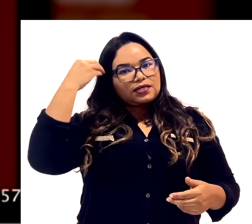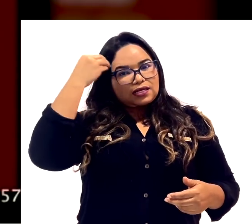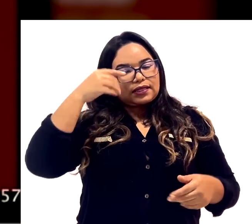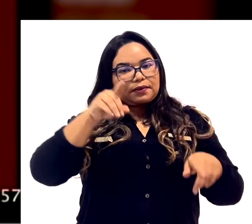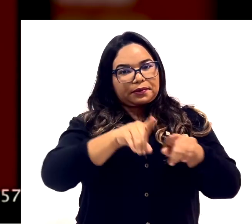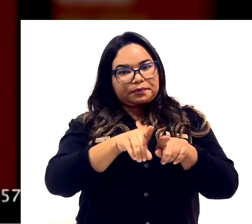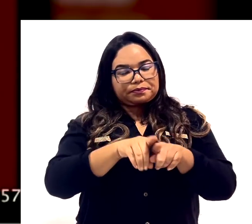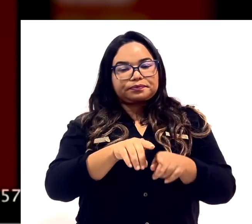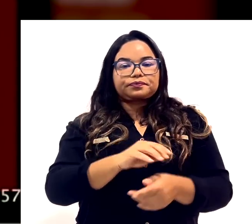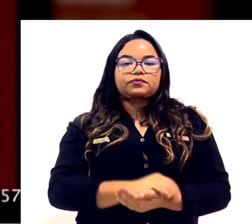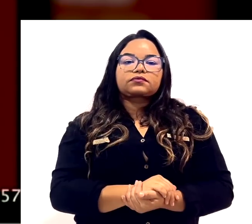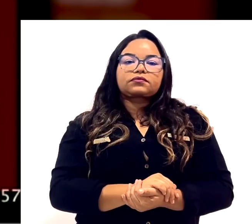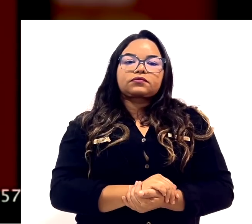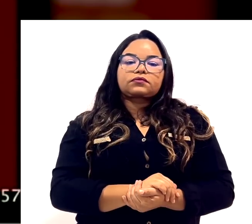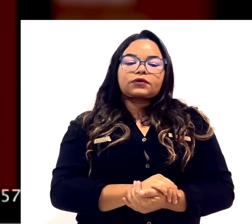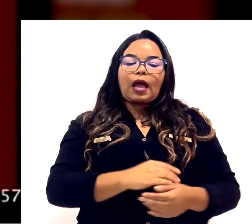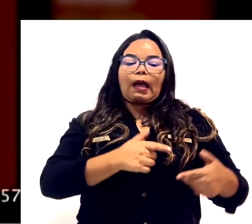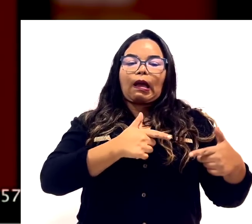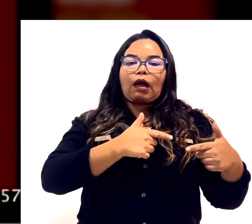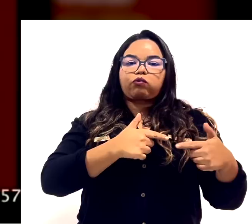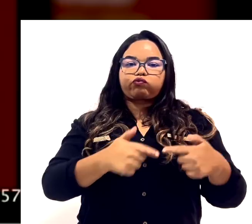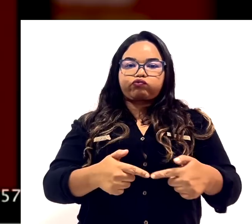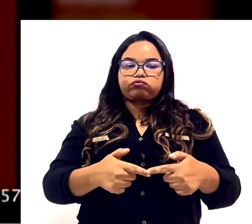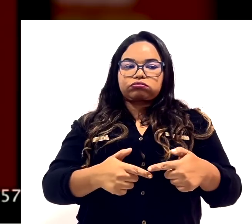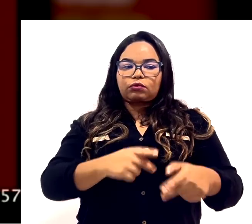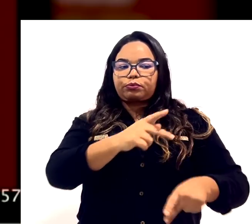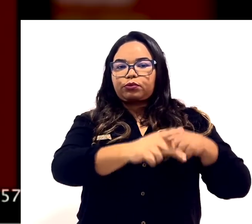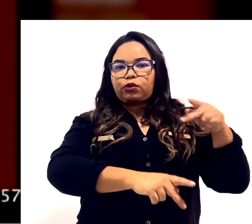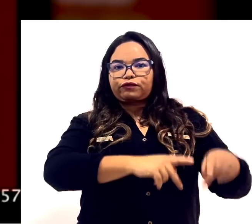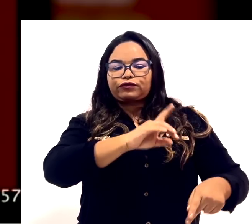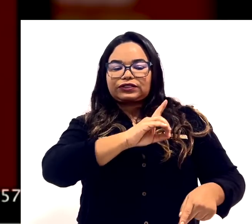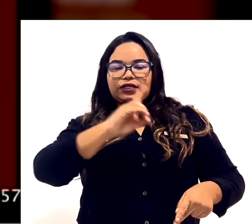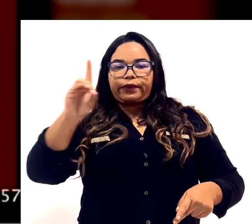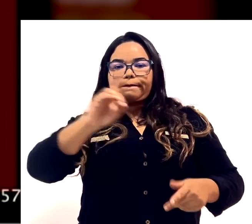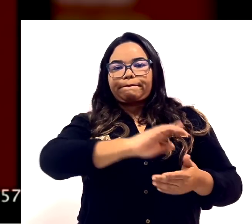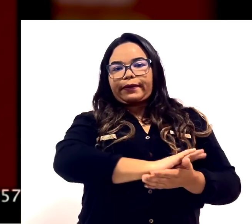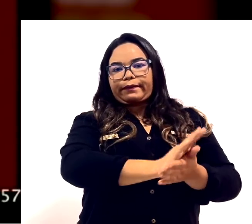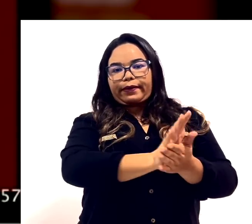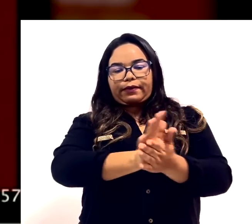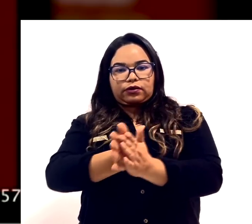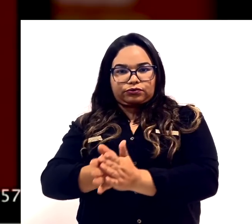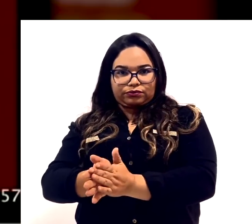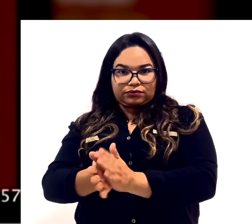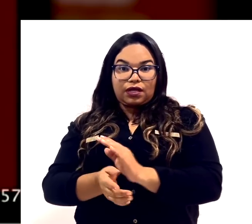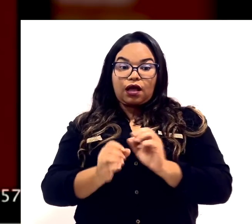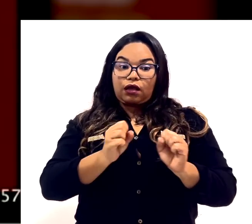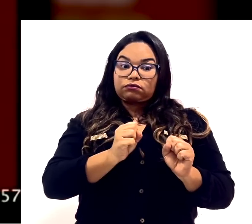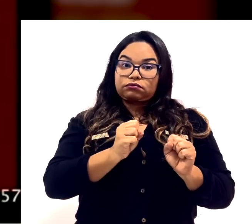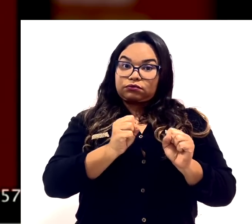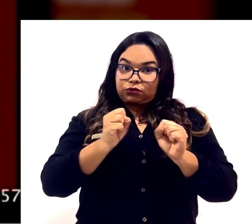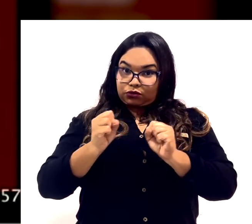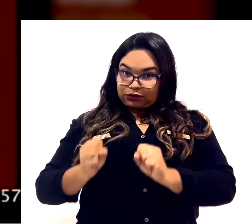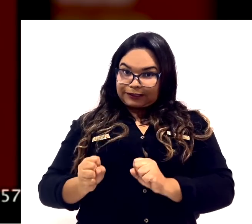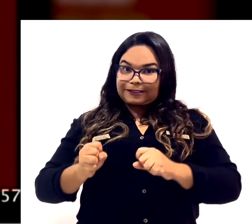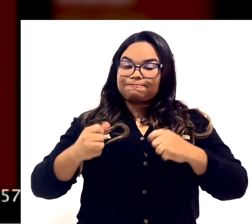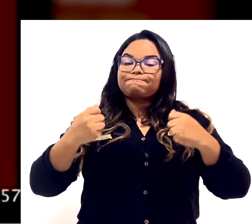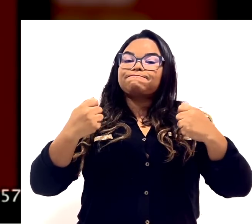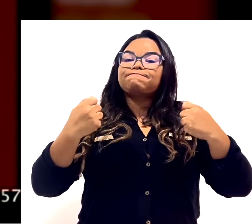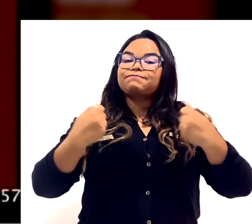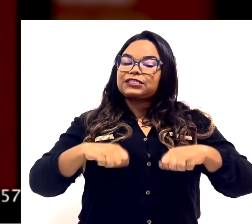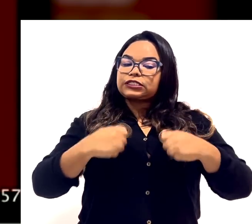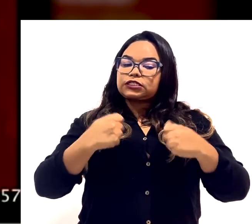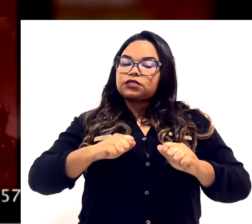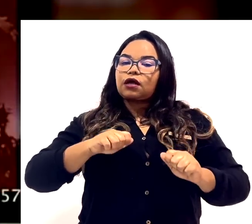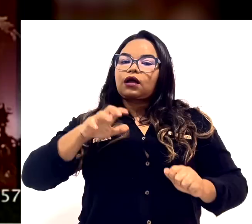também. E depois ele fará guerra contra os santos. Destruirá os santos. Verso 25. Portanto, este poder deve ter